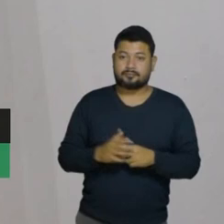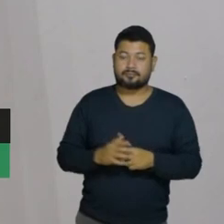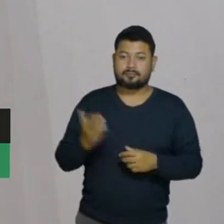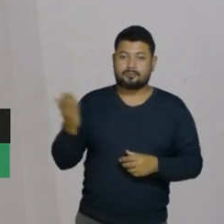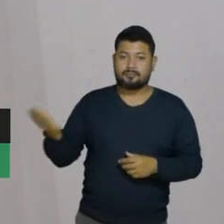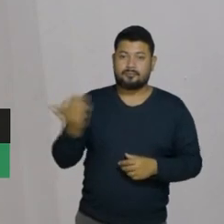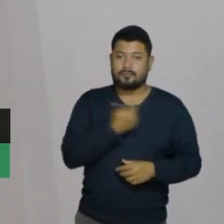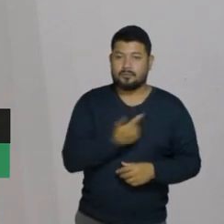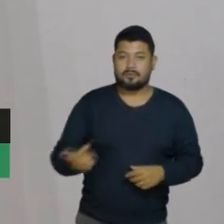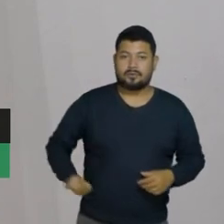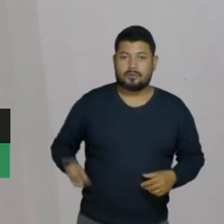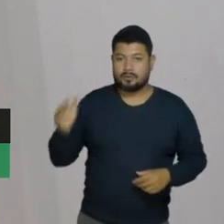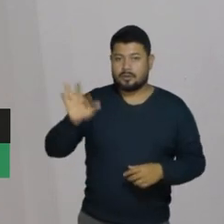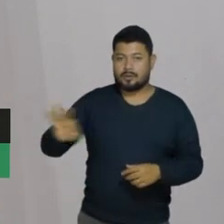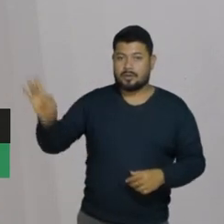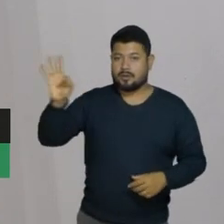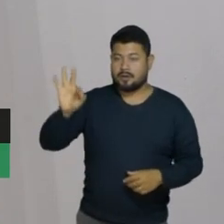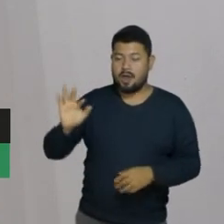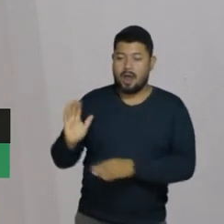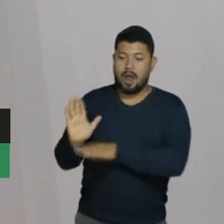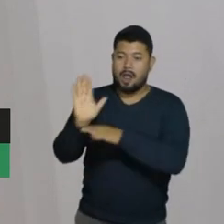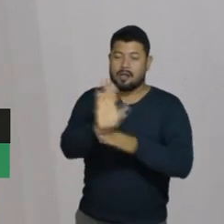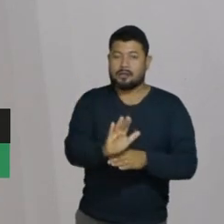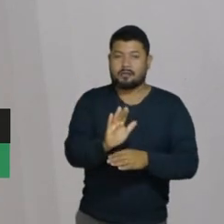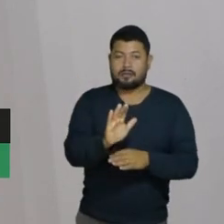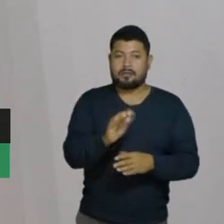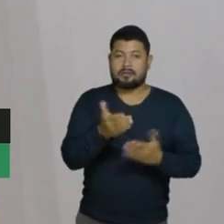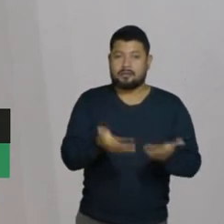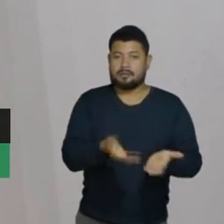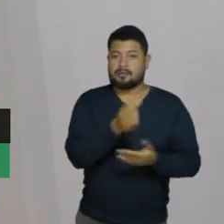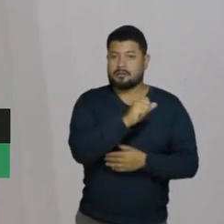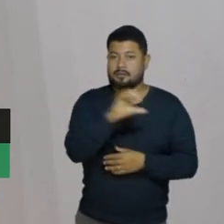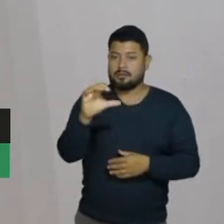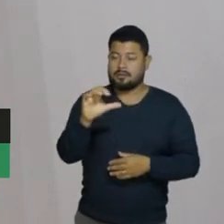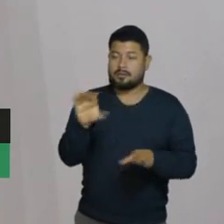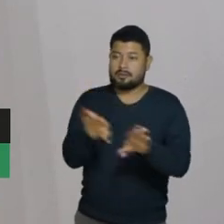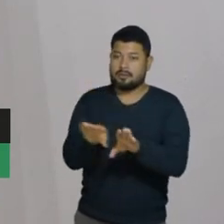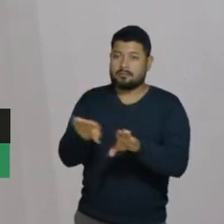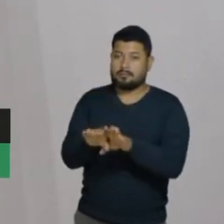nossos irmãos do Rio Grande do Sul e para os catarinenses que ainda estão